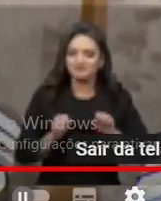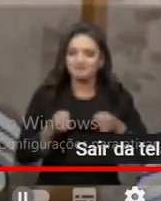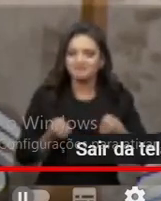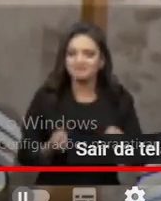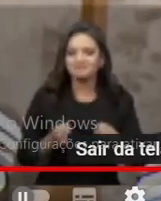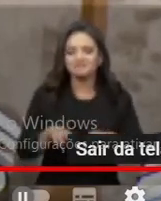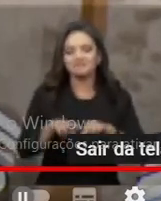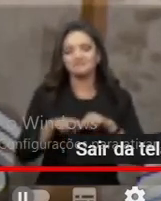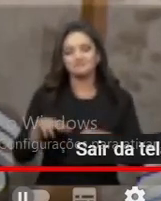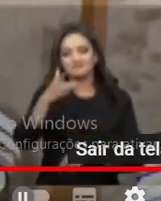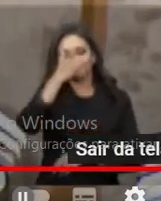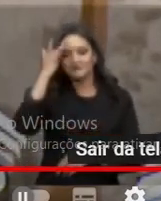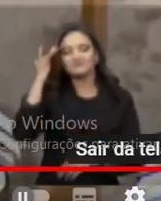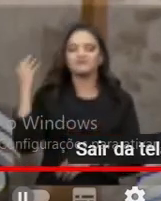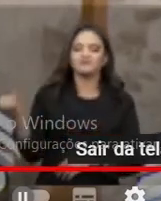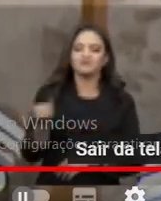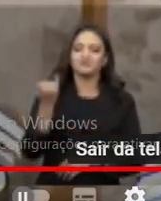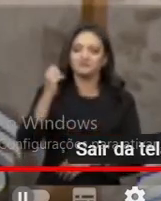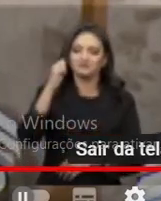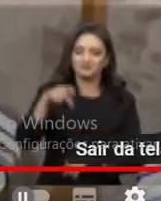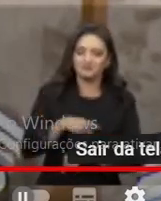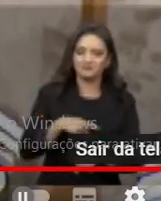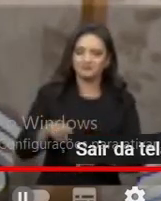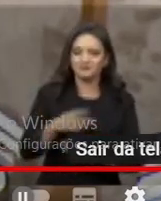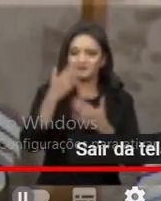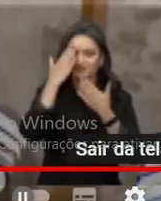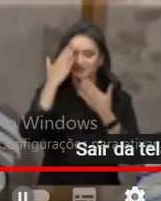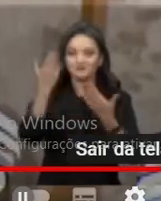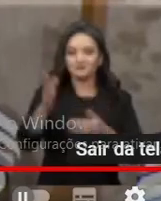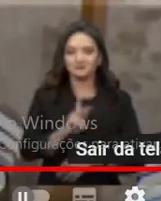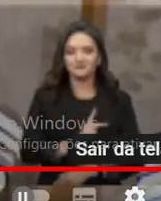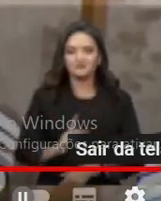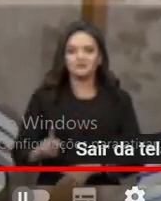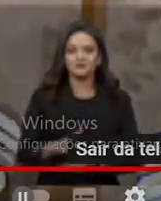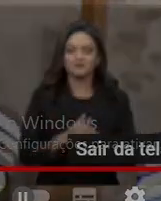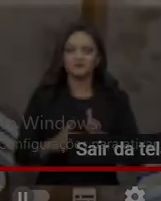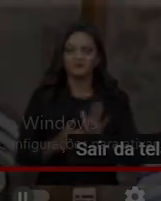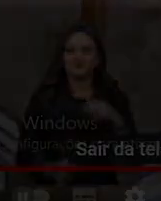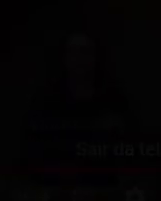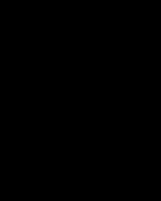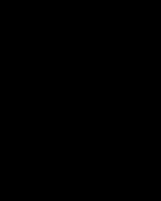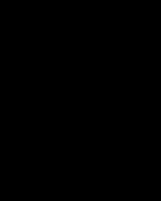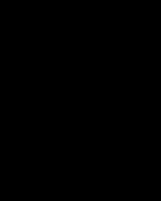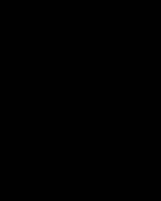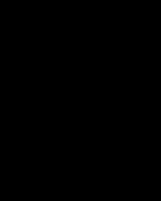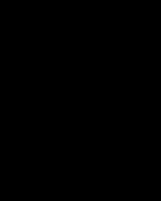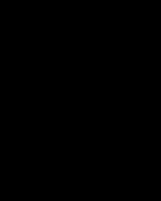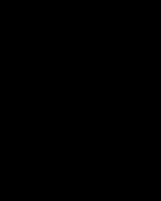autoridades em todo o país. Obrigado, senhora presidente, senhores ministros, senhoras ministras.